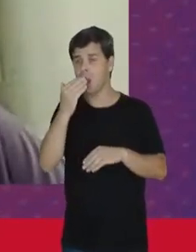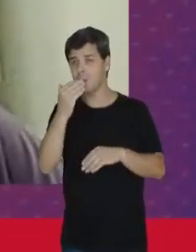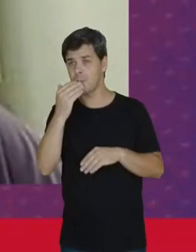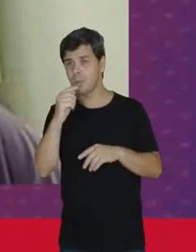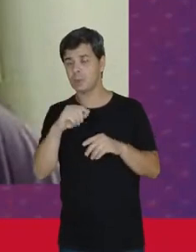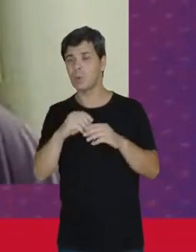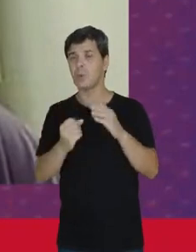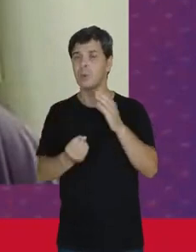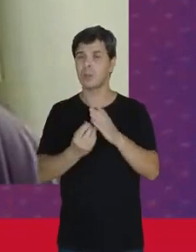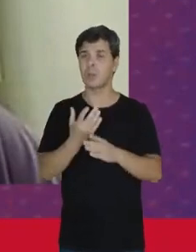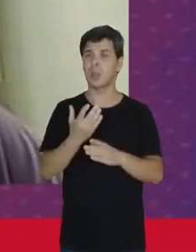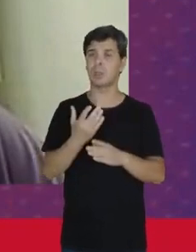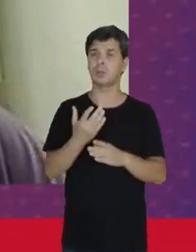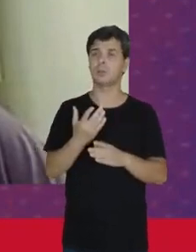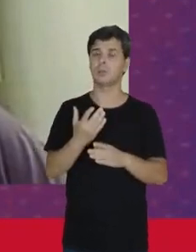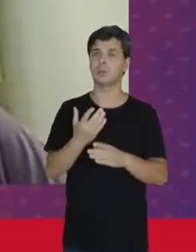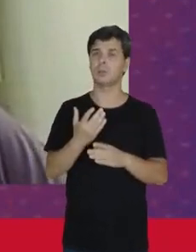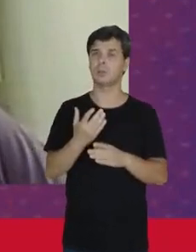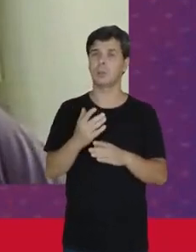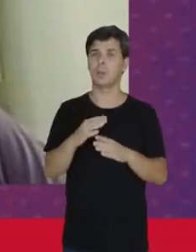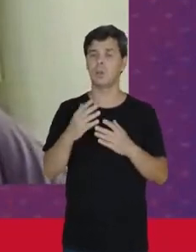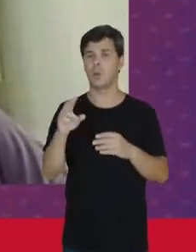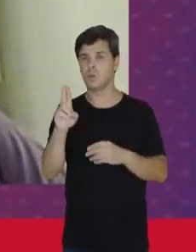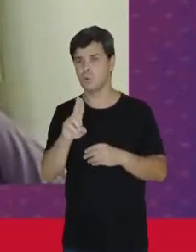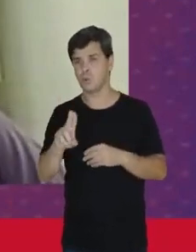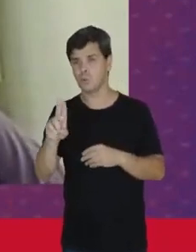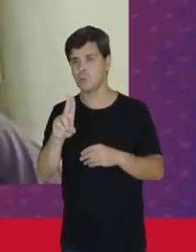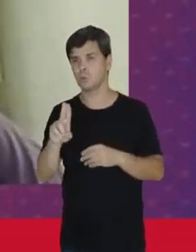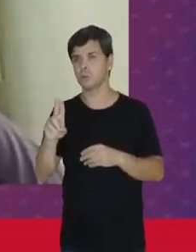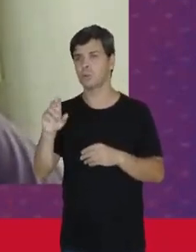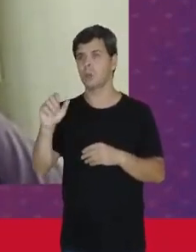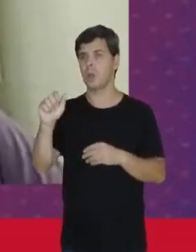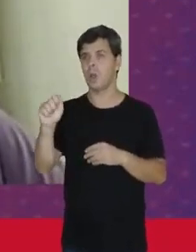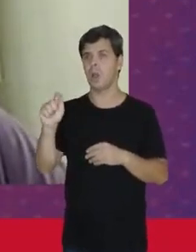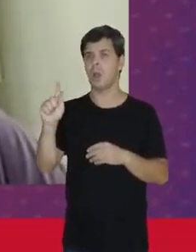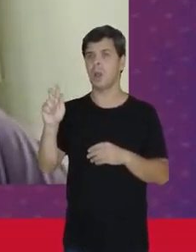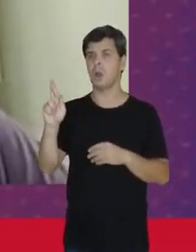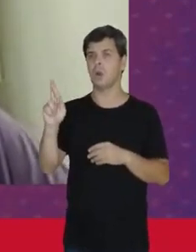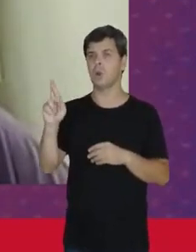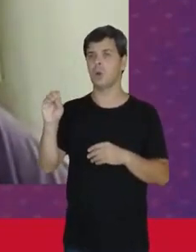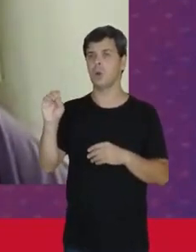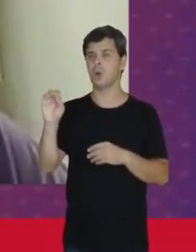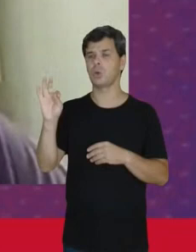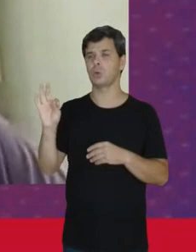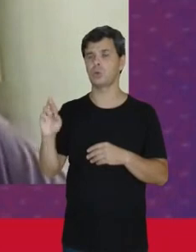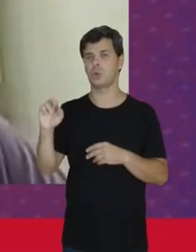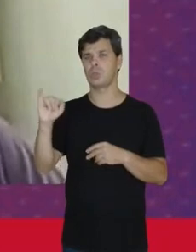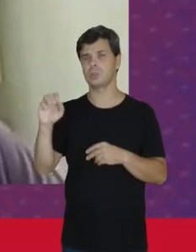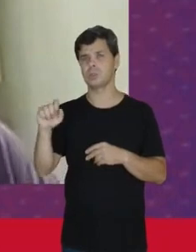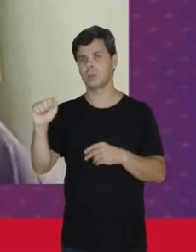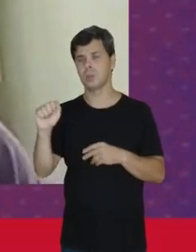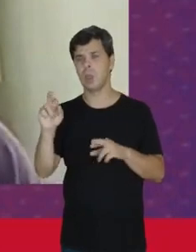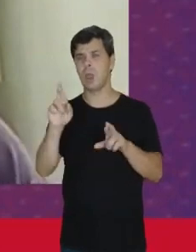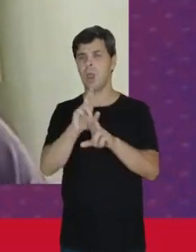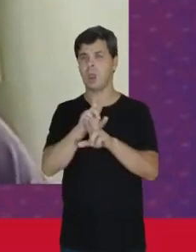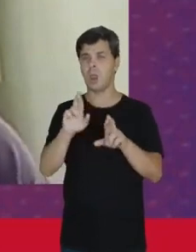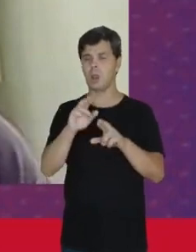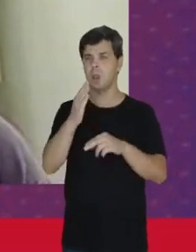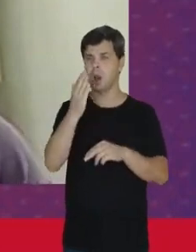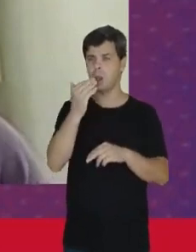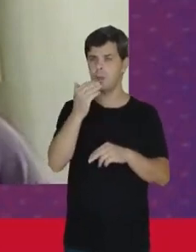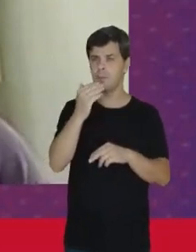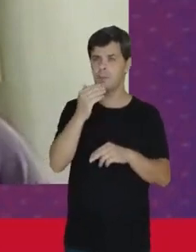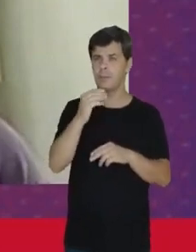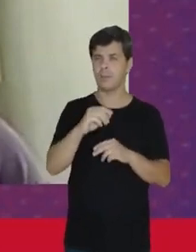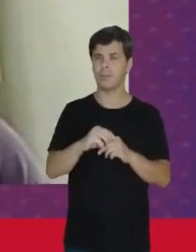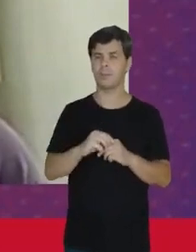são produzidos com a utilização desses agrotóxicos, né? E em relação aos alimentos,